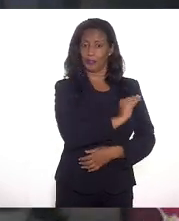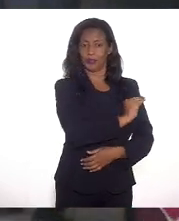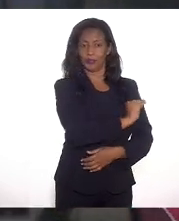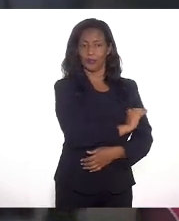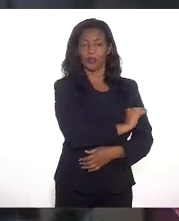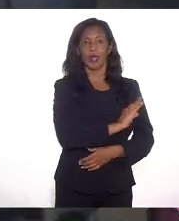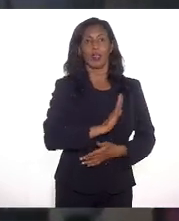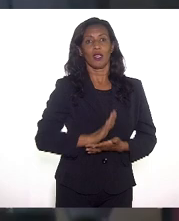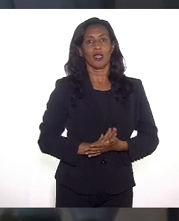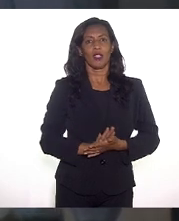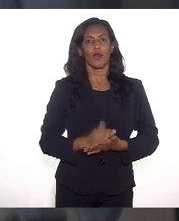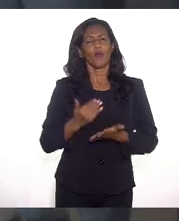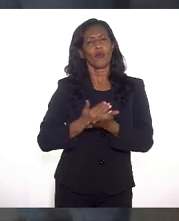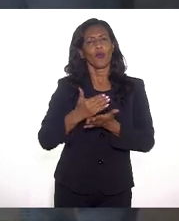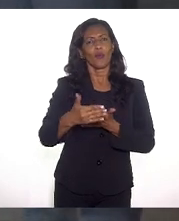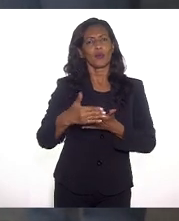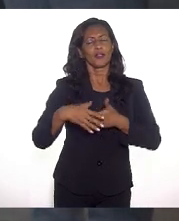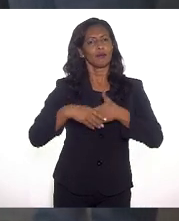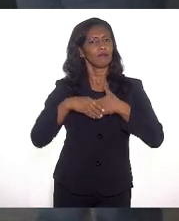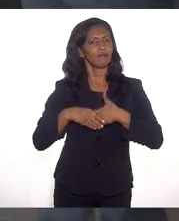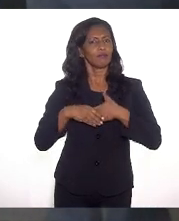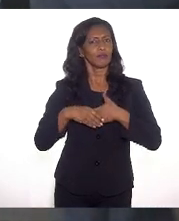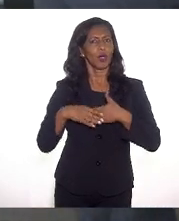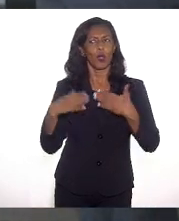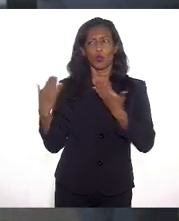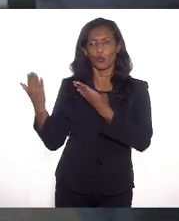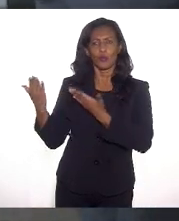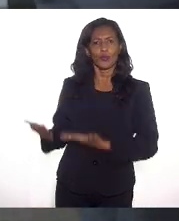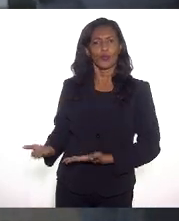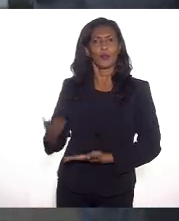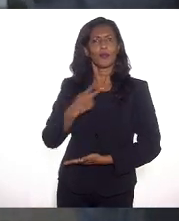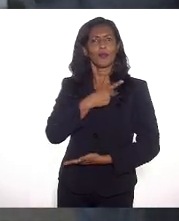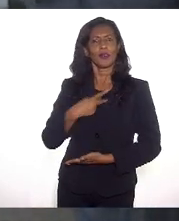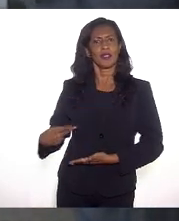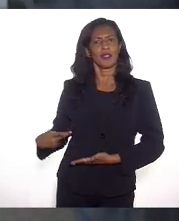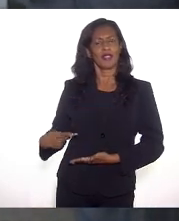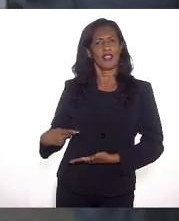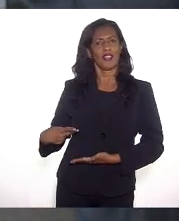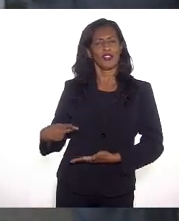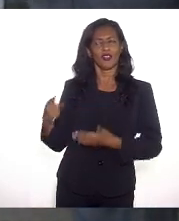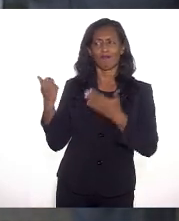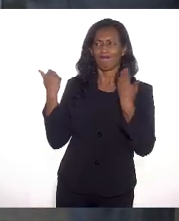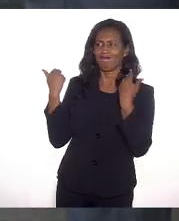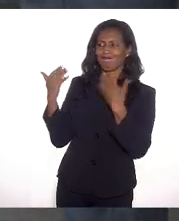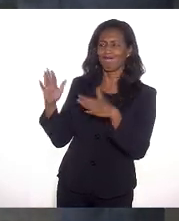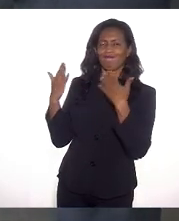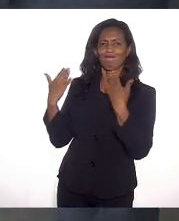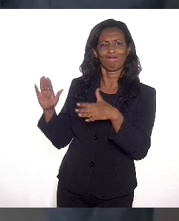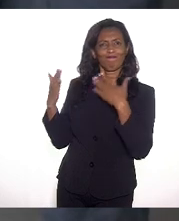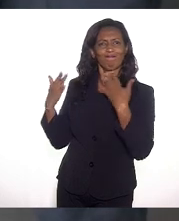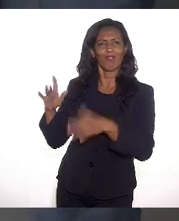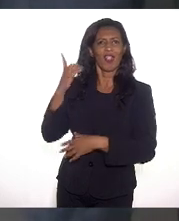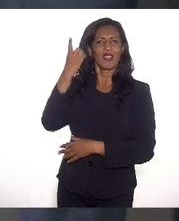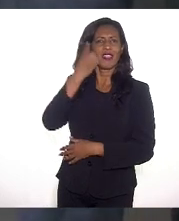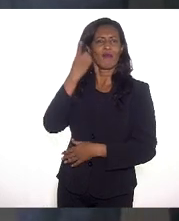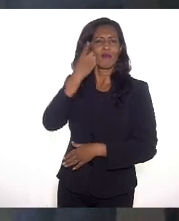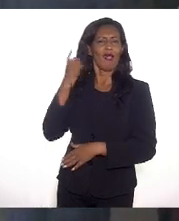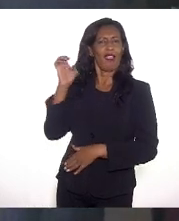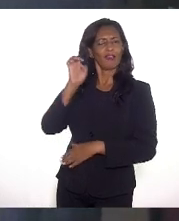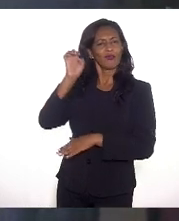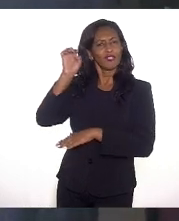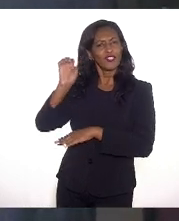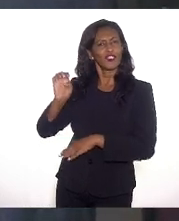Queria começar cumprimentando o nosso presidente da Assembleia Legislativa, pedir uma salva de palmas para o nosso deputado estadual,